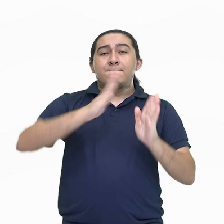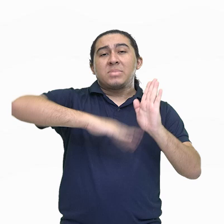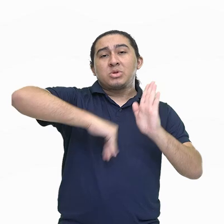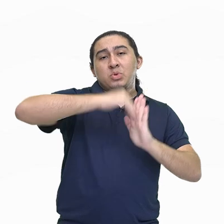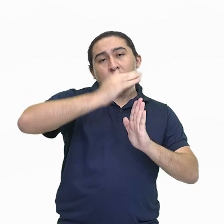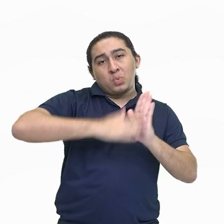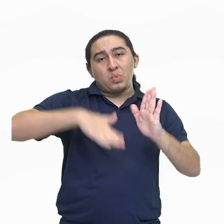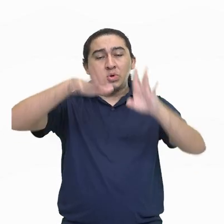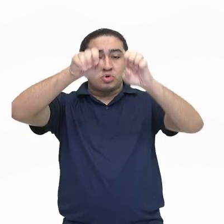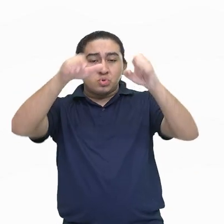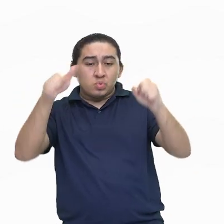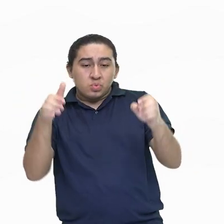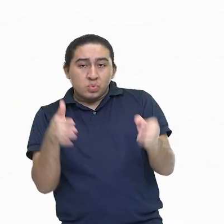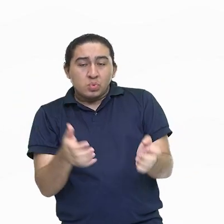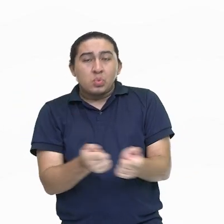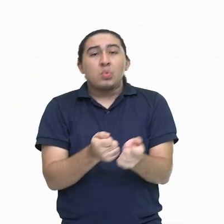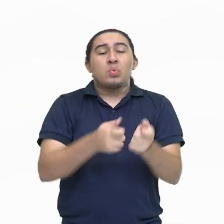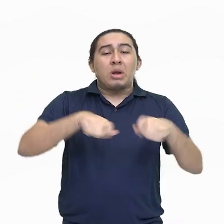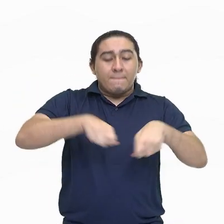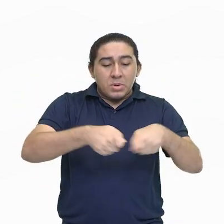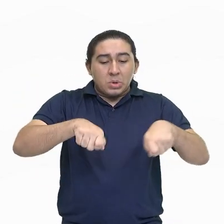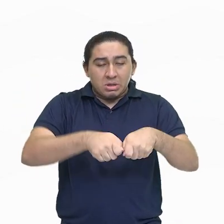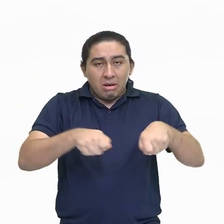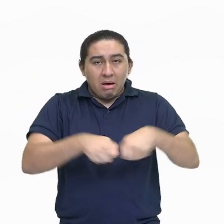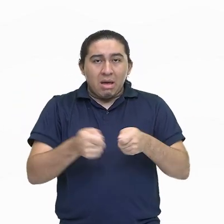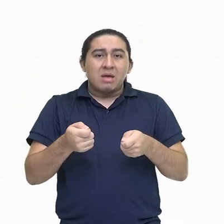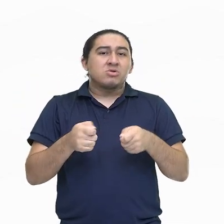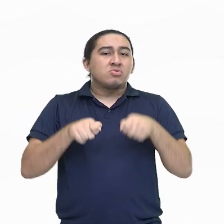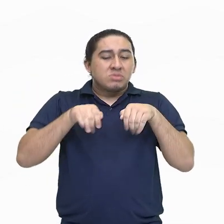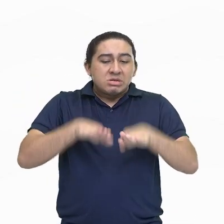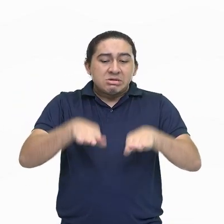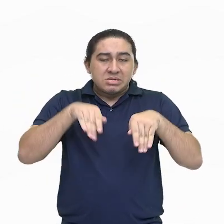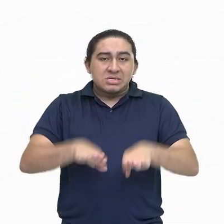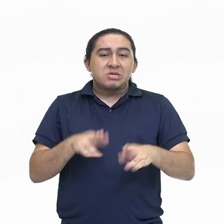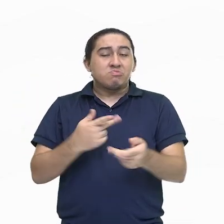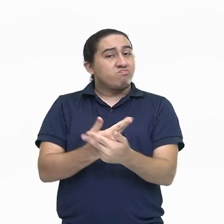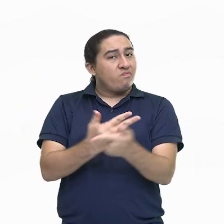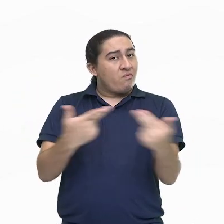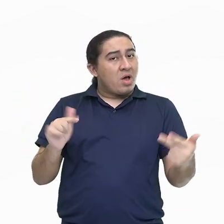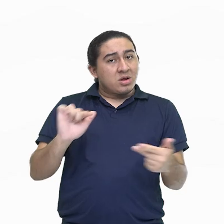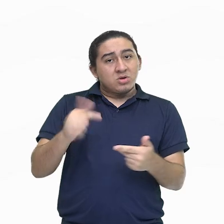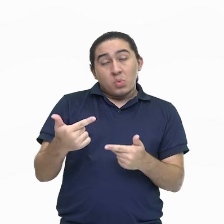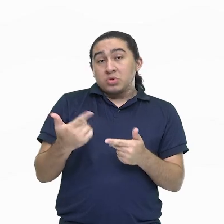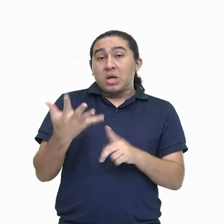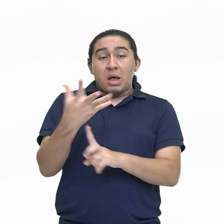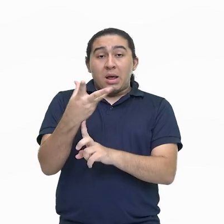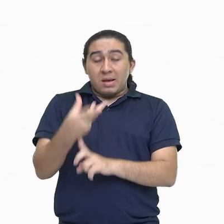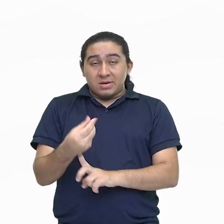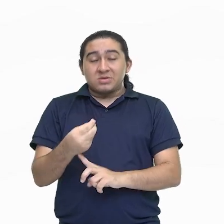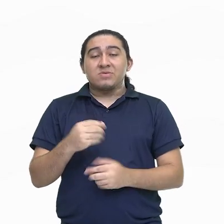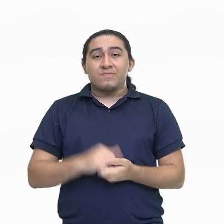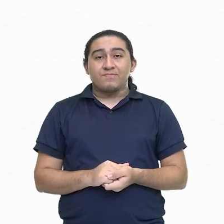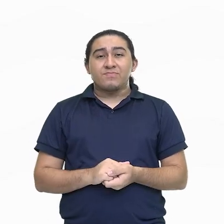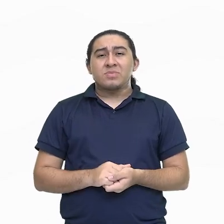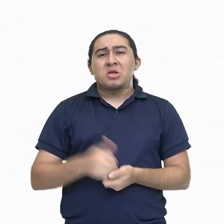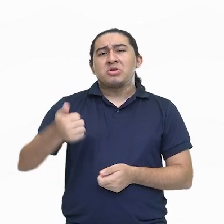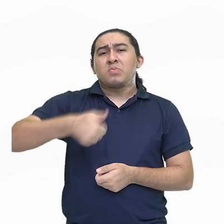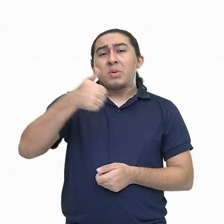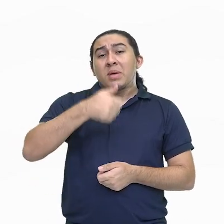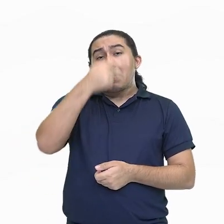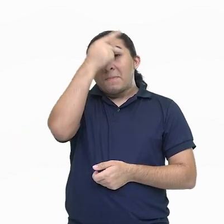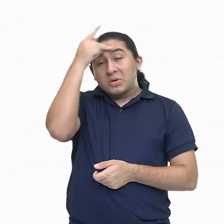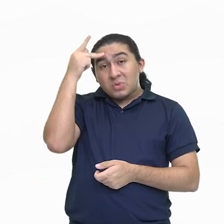bordados, tecidos, cerâmicas e muitos outros tipos de arte. Os primeiros artesãos no